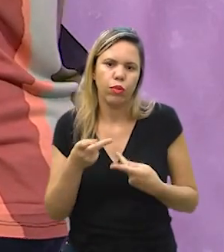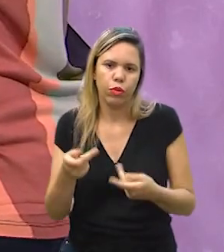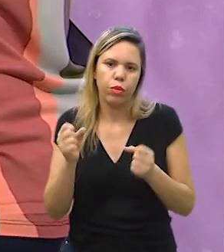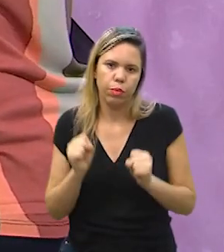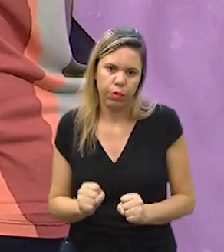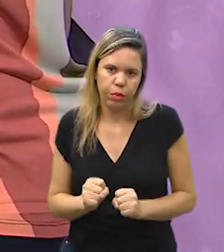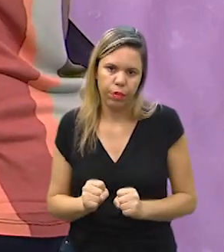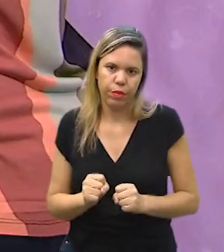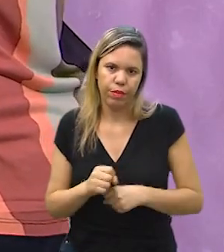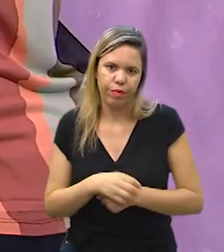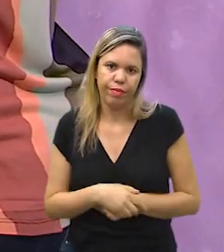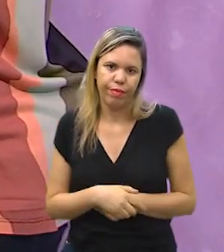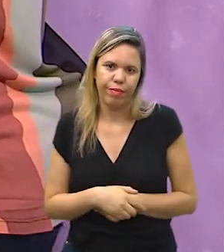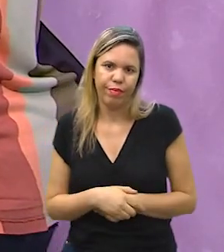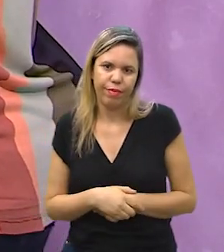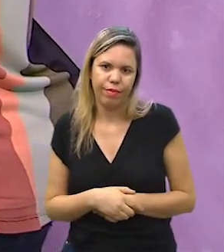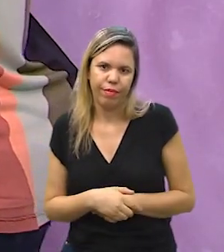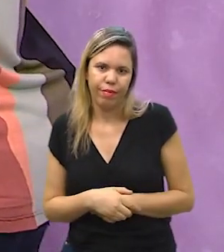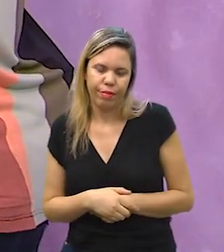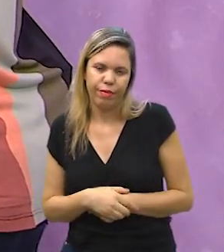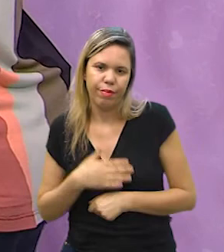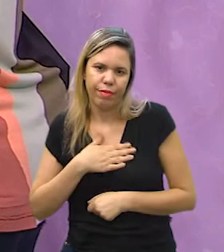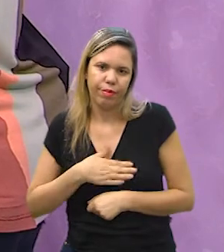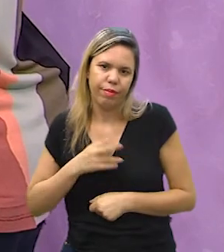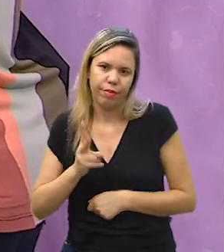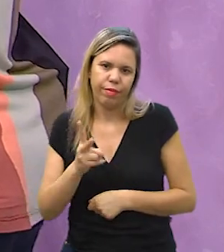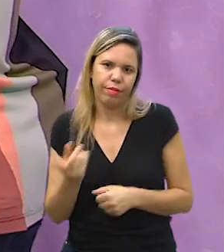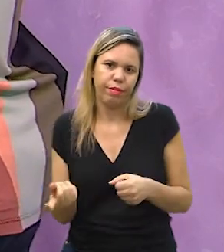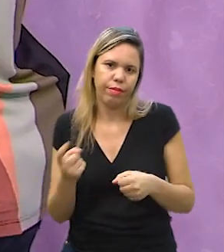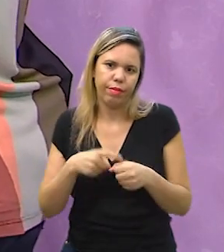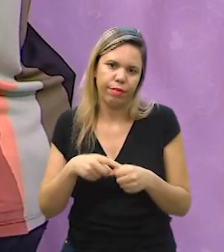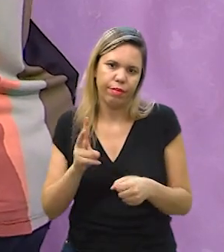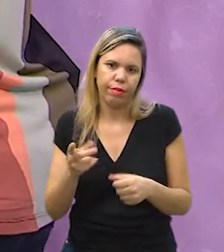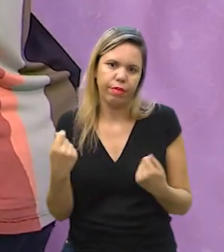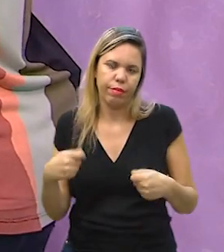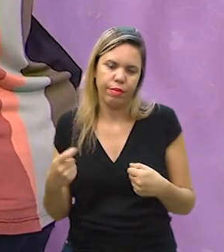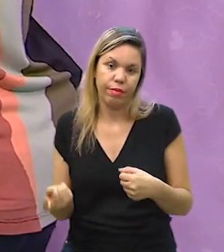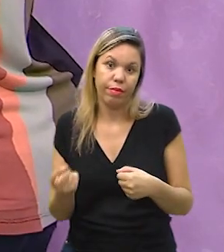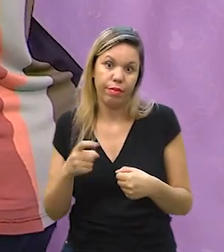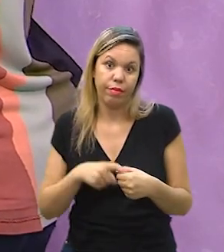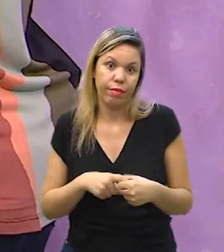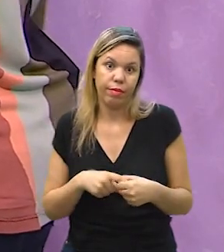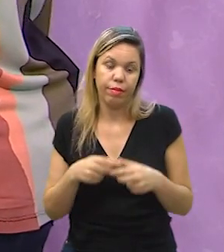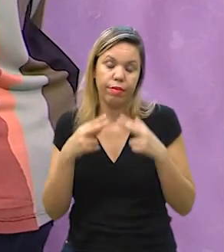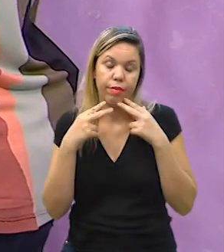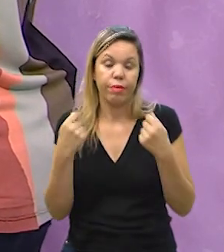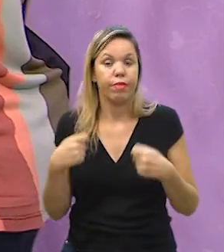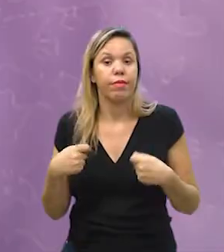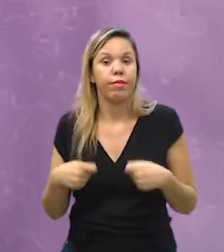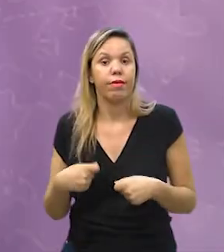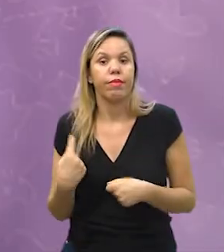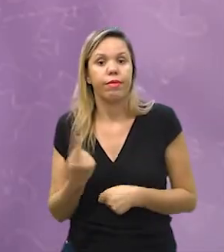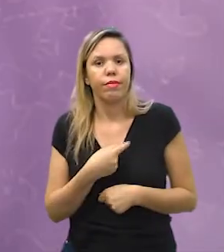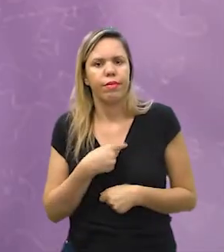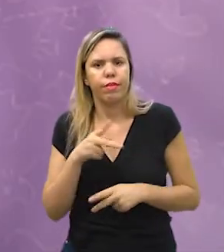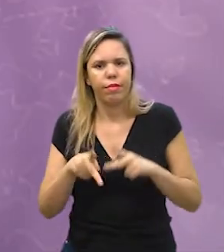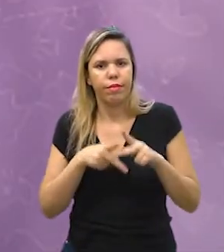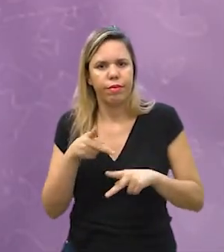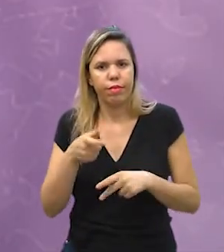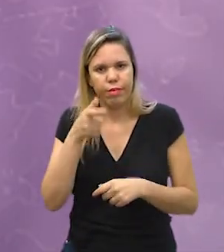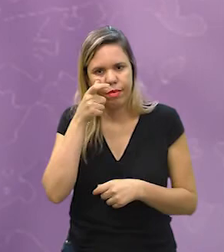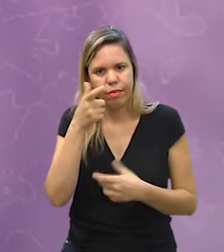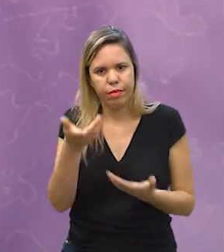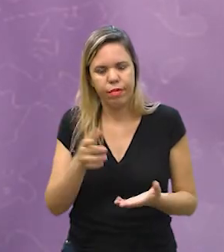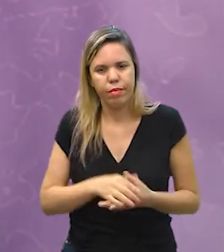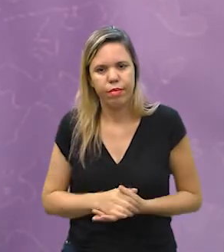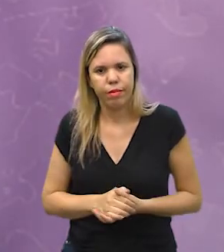Posso fazer? Pois não, com o maior prazer. Volte sempre que for preciso, sempre que tiver novidades aí pra gente, para os nossos